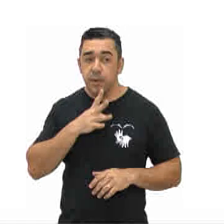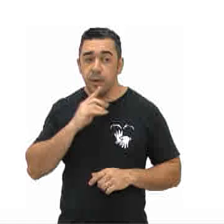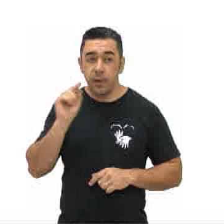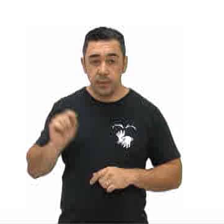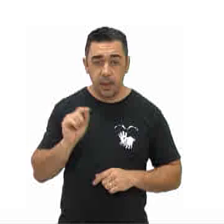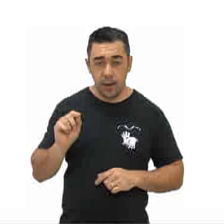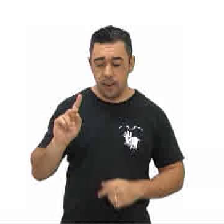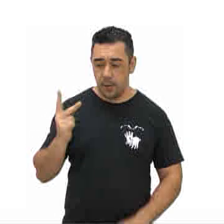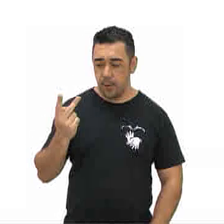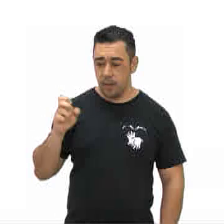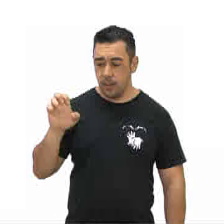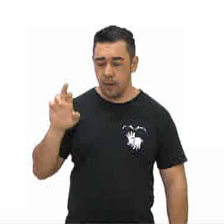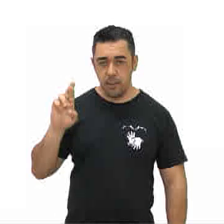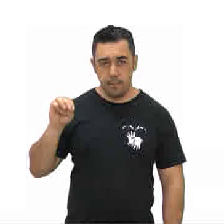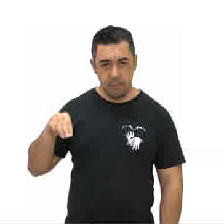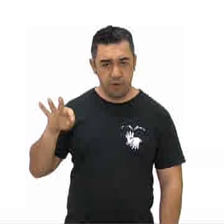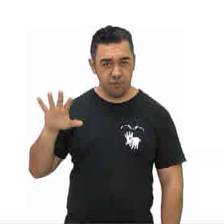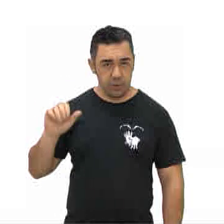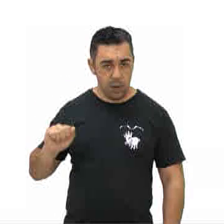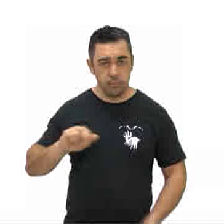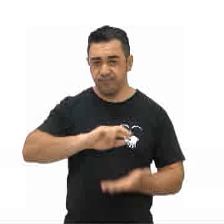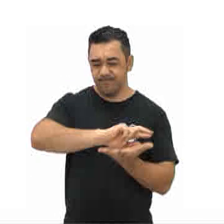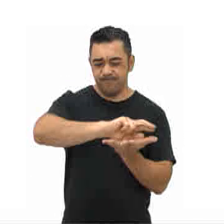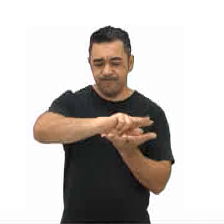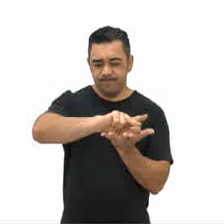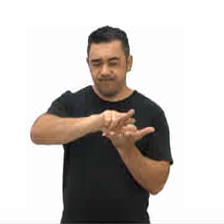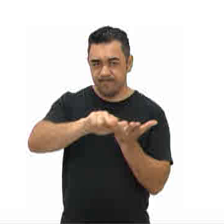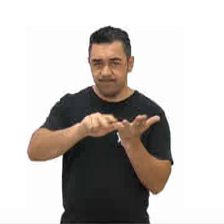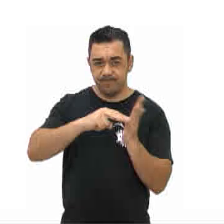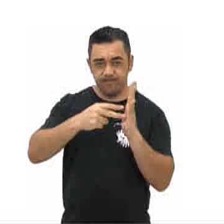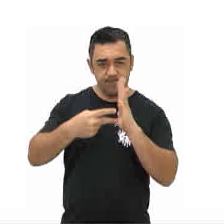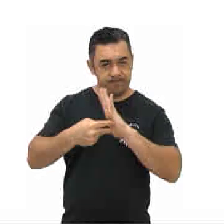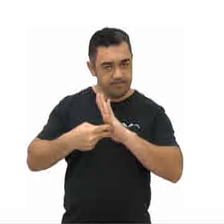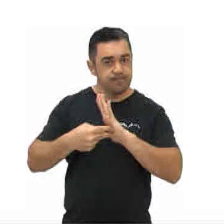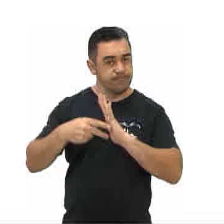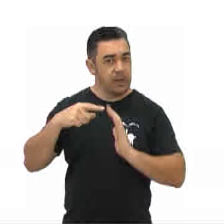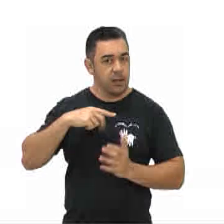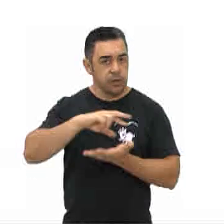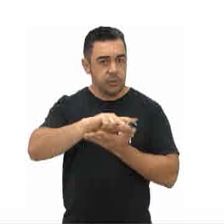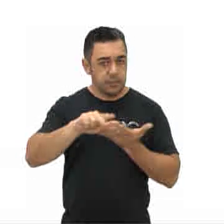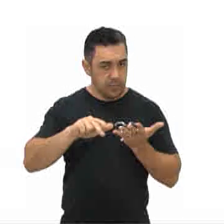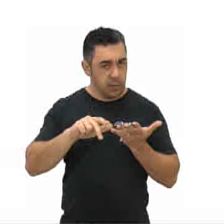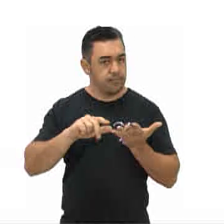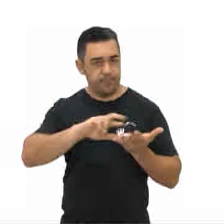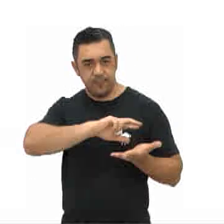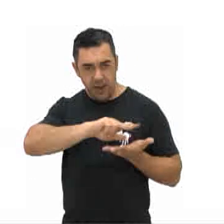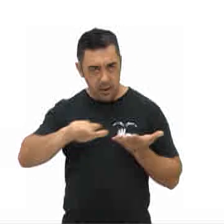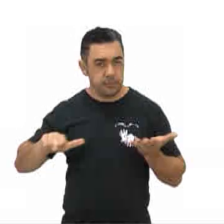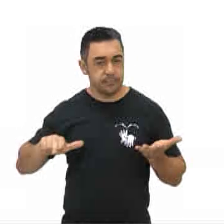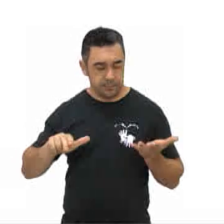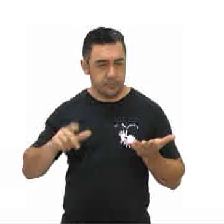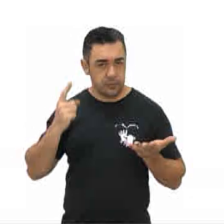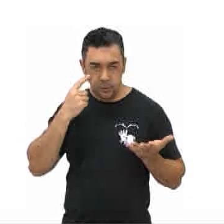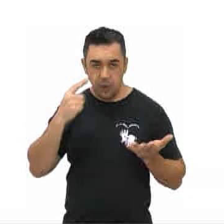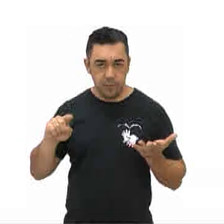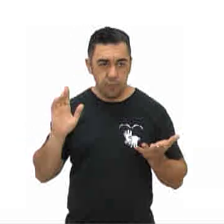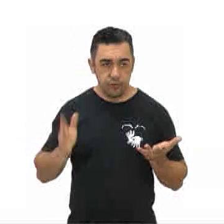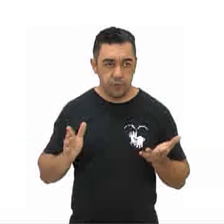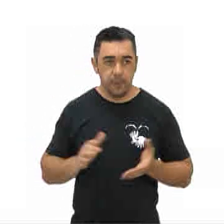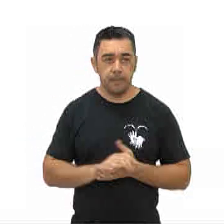reconhecer a palavra hermética em seus múltiplos sentidos. Ela é uma palavra polissêmica, né? A gente já tem visto isso nas últimas